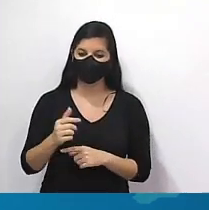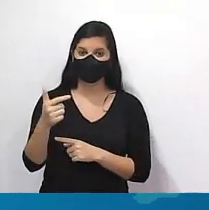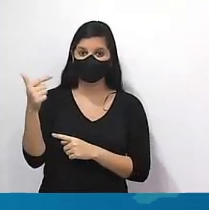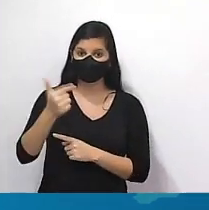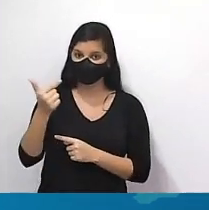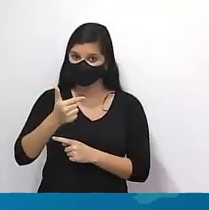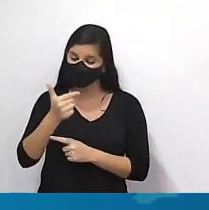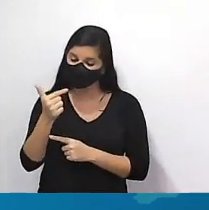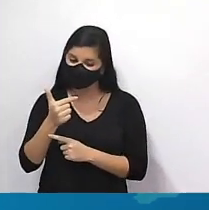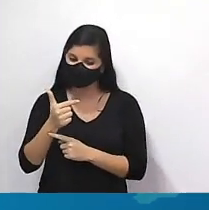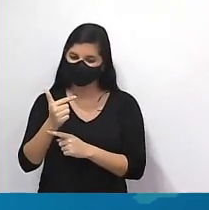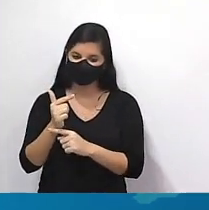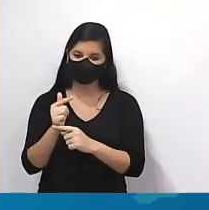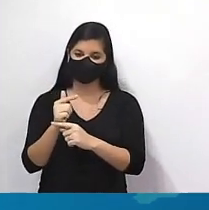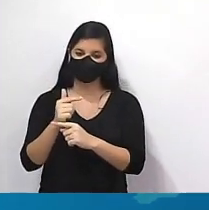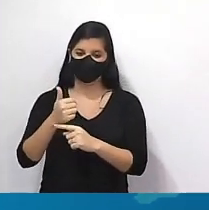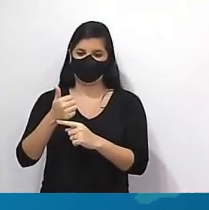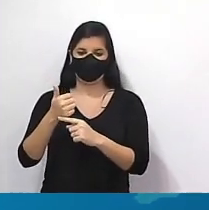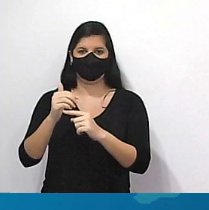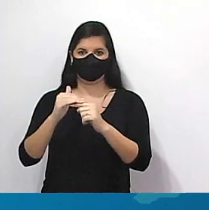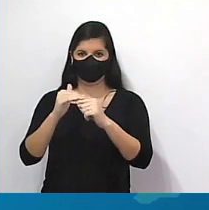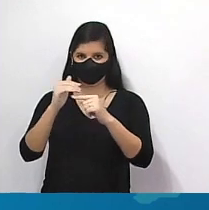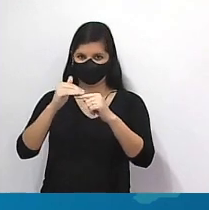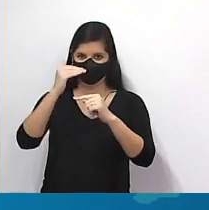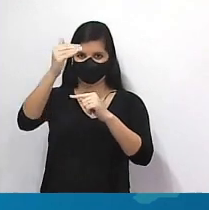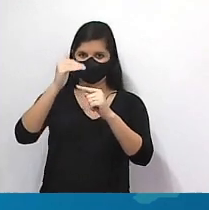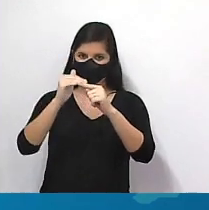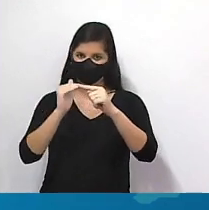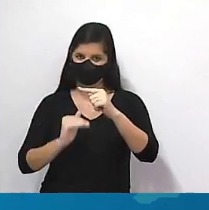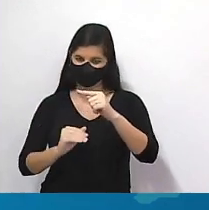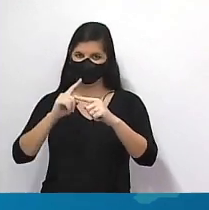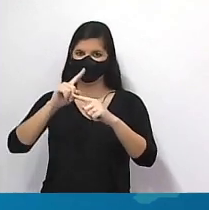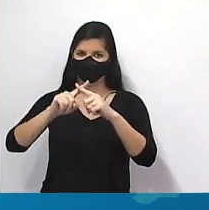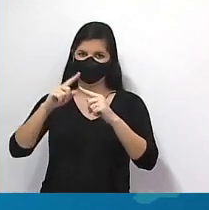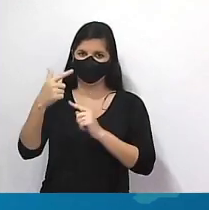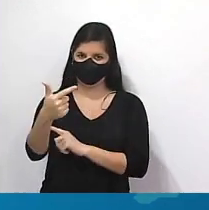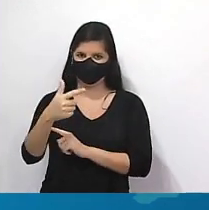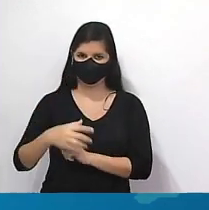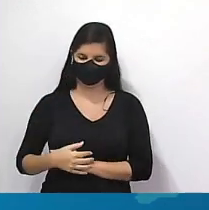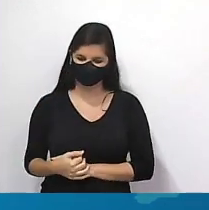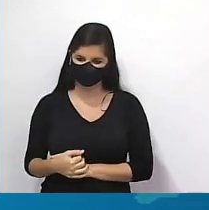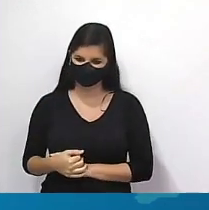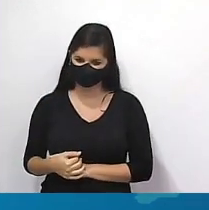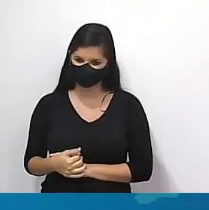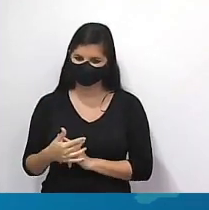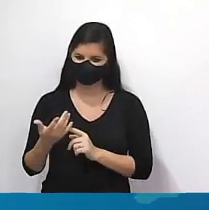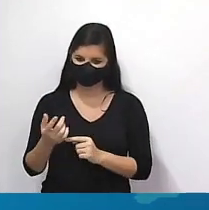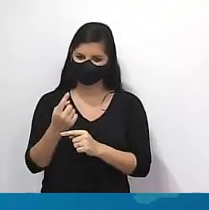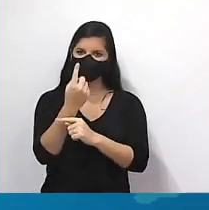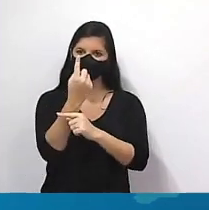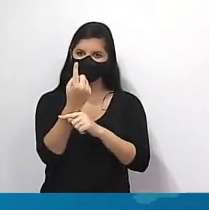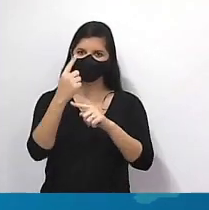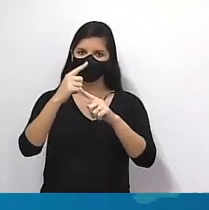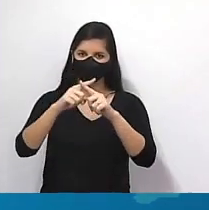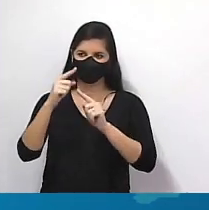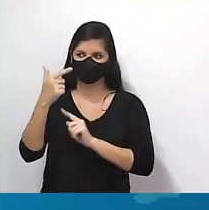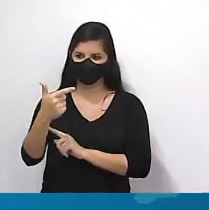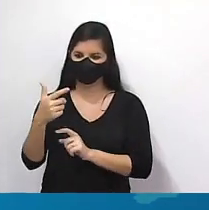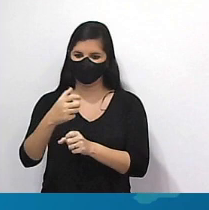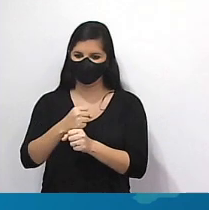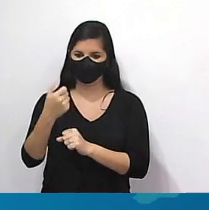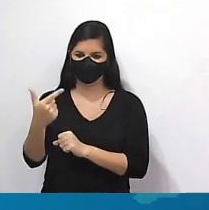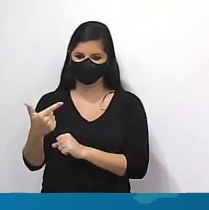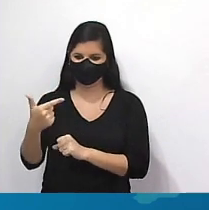nós multiplicamos numerador e denominador por 2, ok? Então, 1 vezes 2,